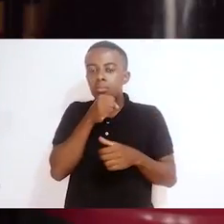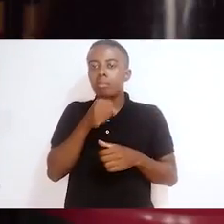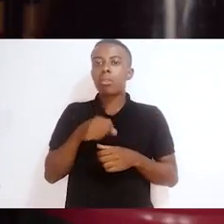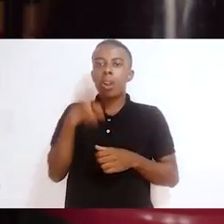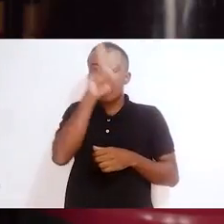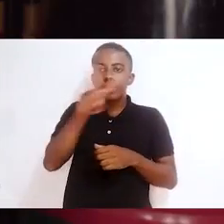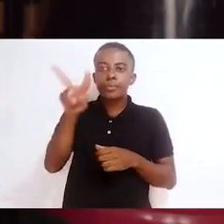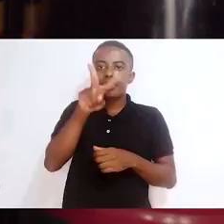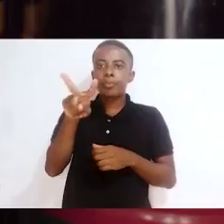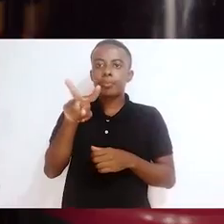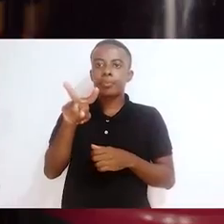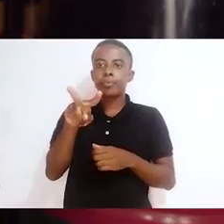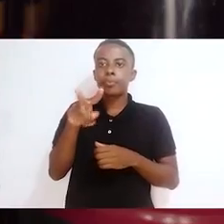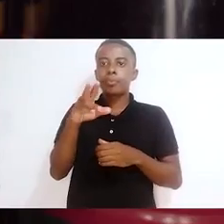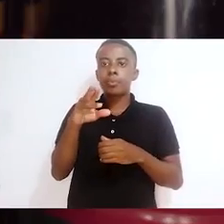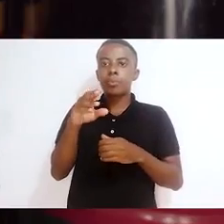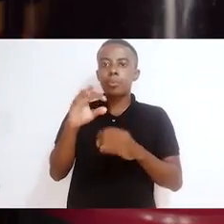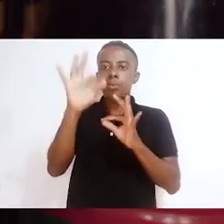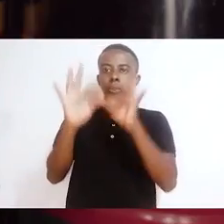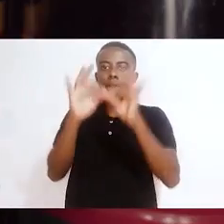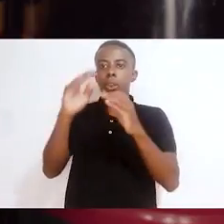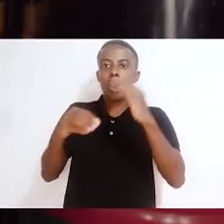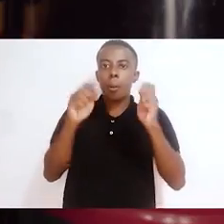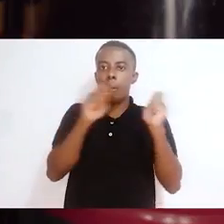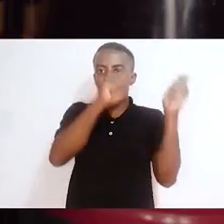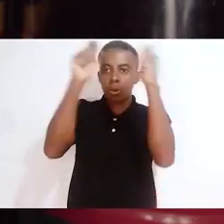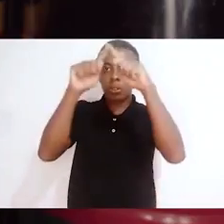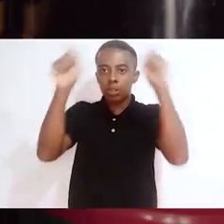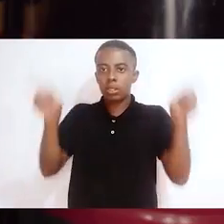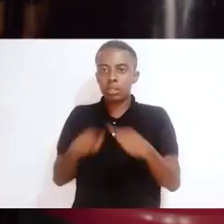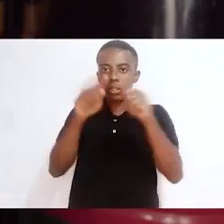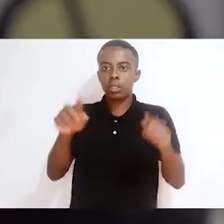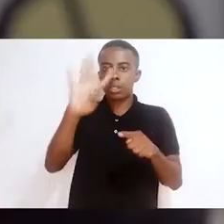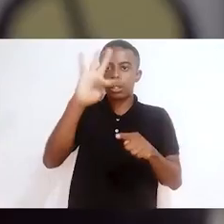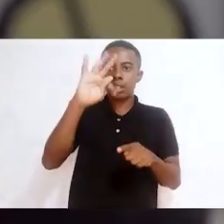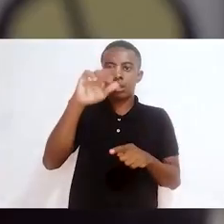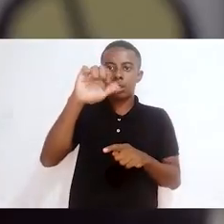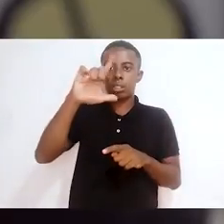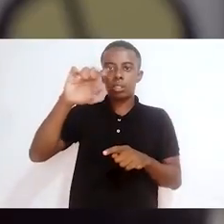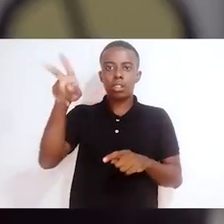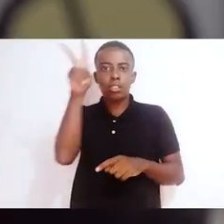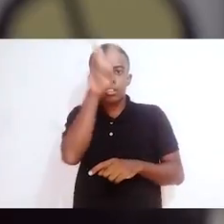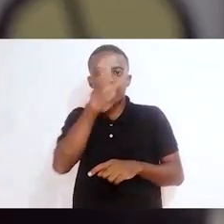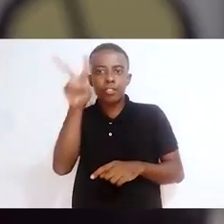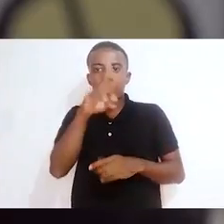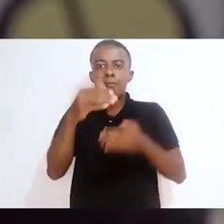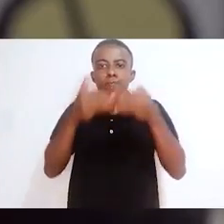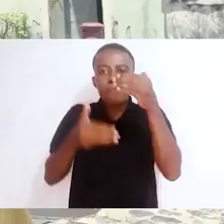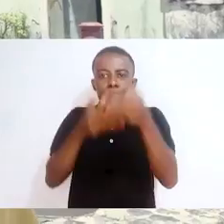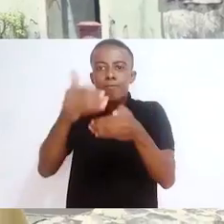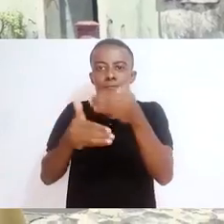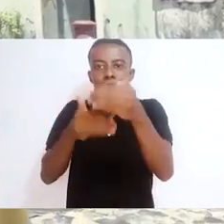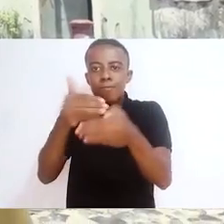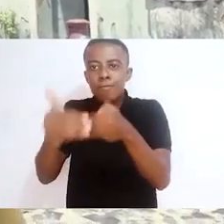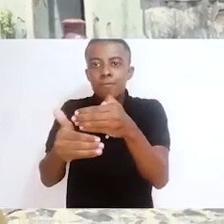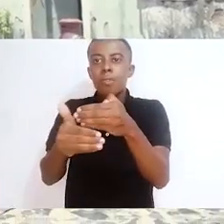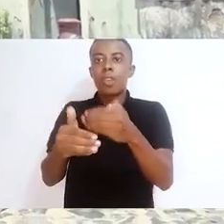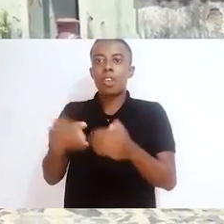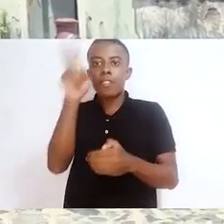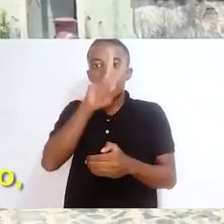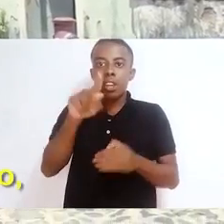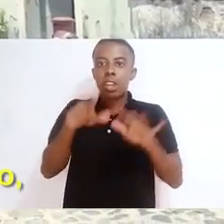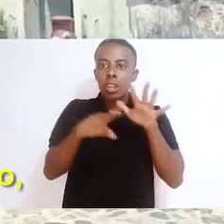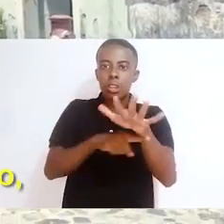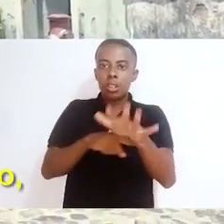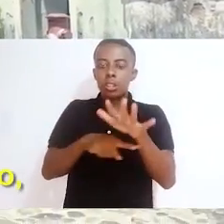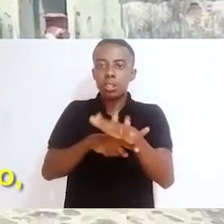vamos analisar a composição Protesto Olodum do compositor Tatal, analisando verso a verso. A proposta visa